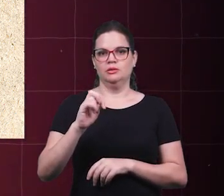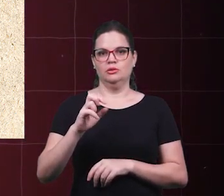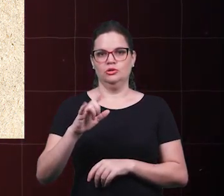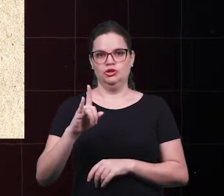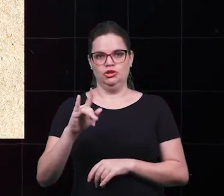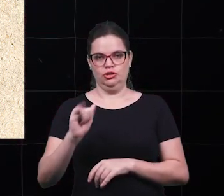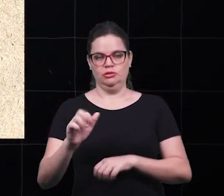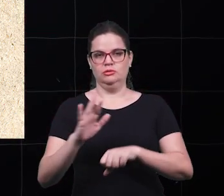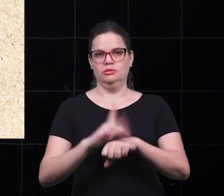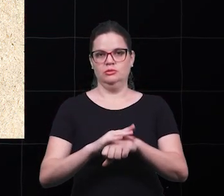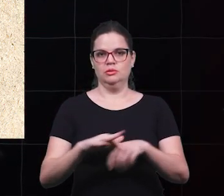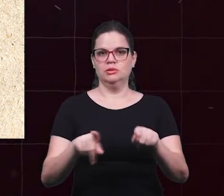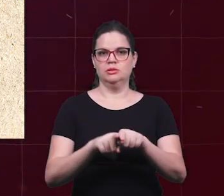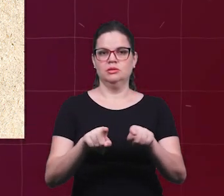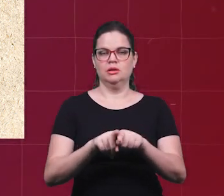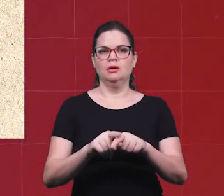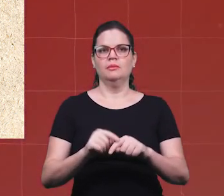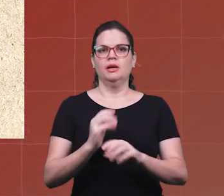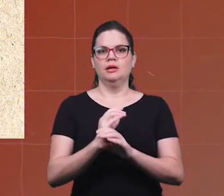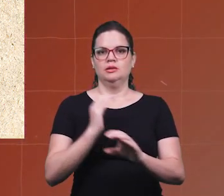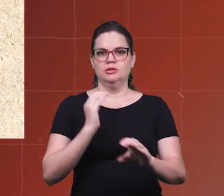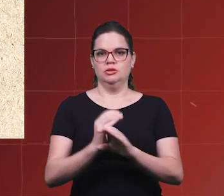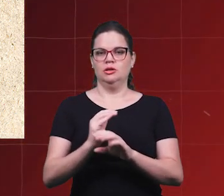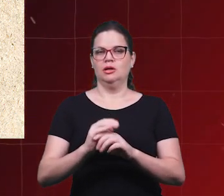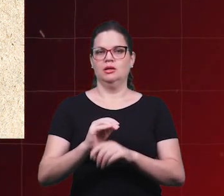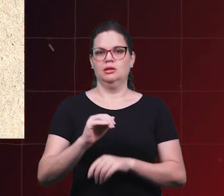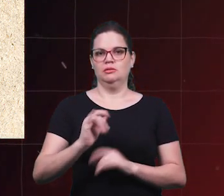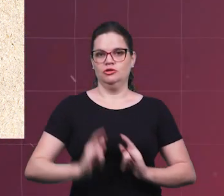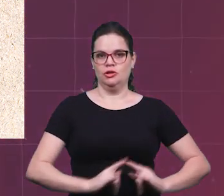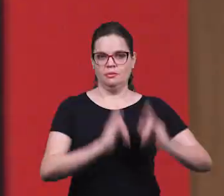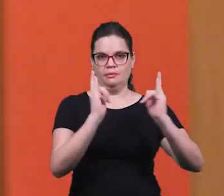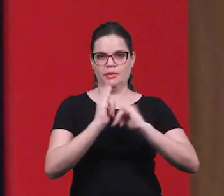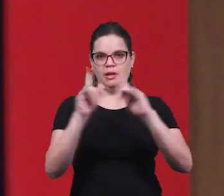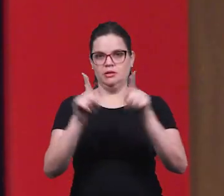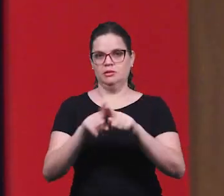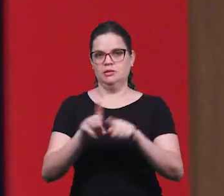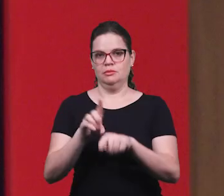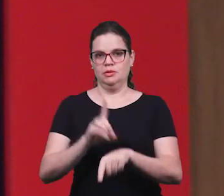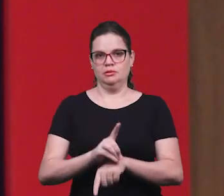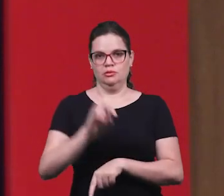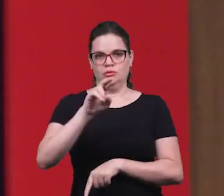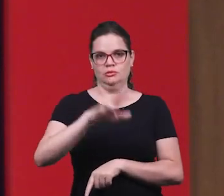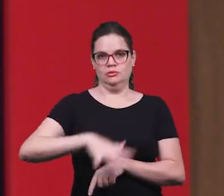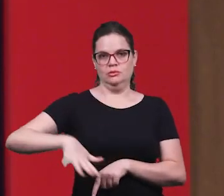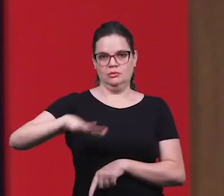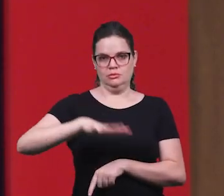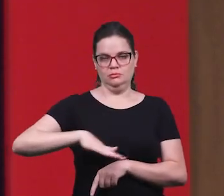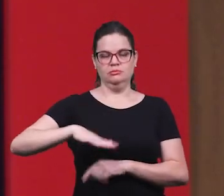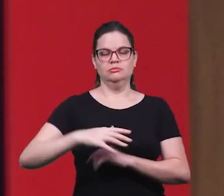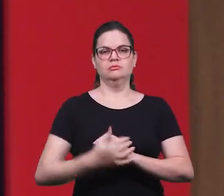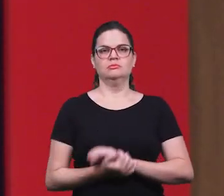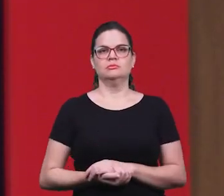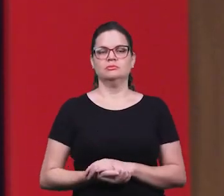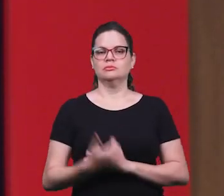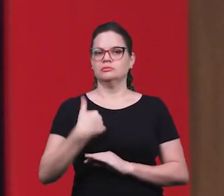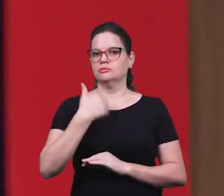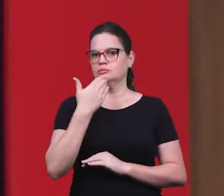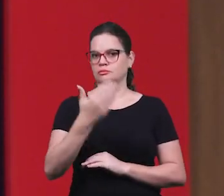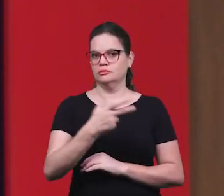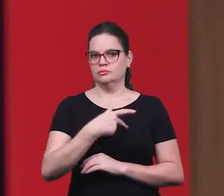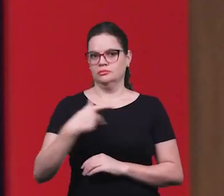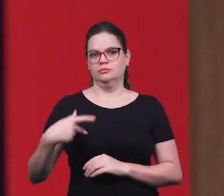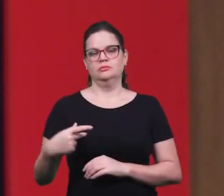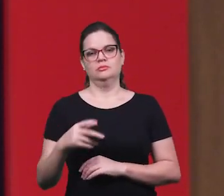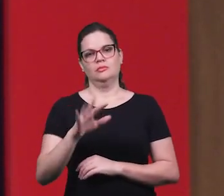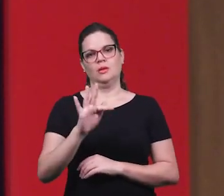civil, também doutor nessa área do conhecimento. Eu vou pedir para que o professor Felipe Salomão